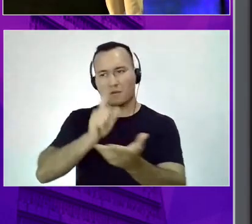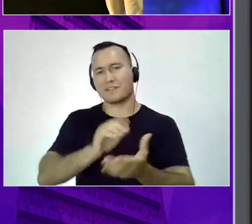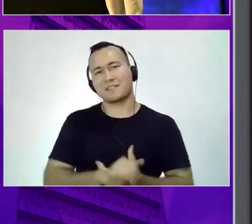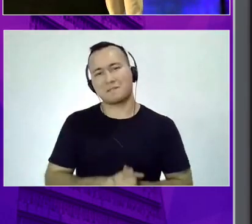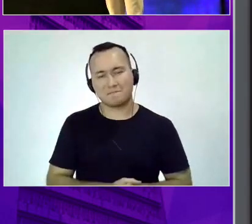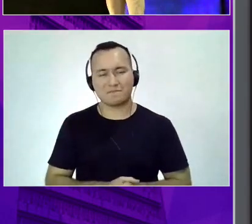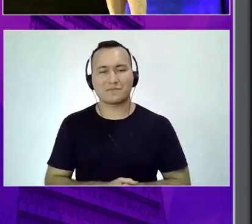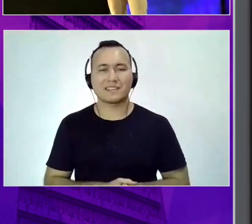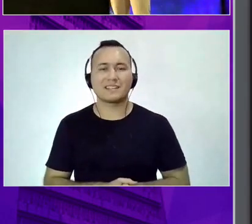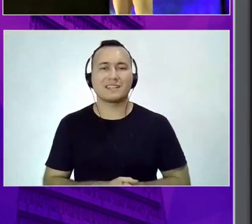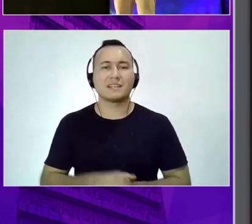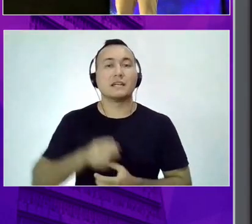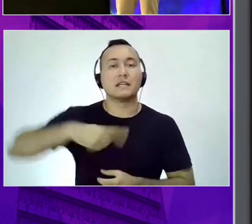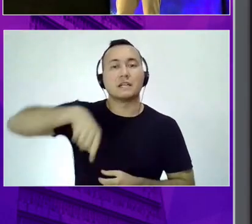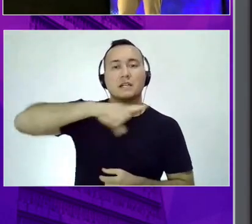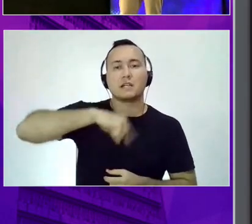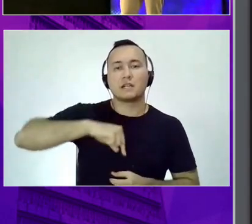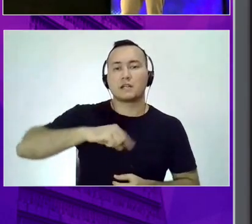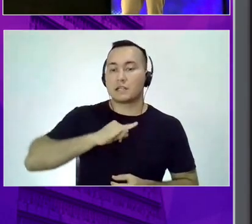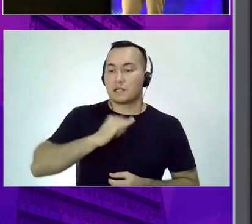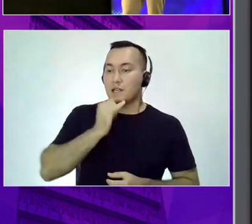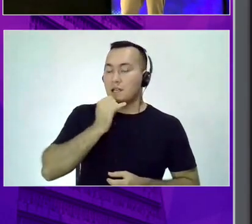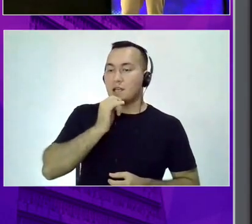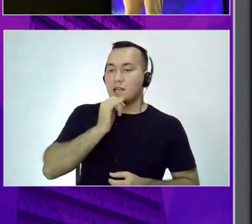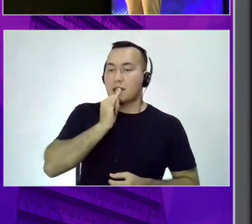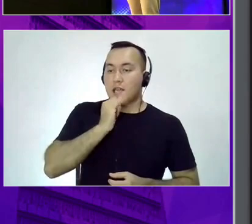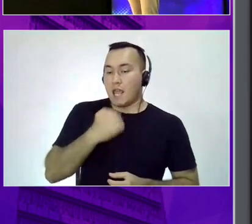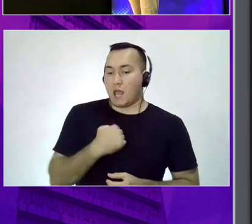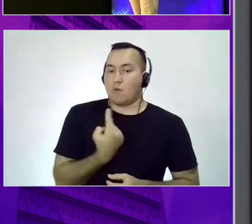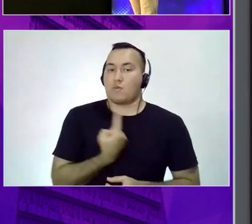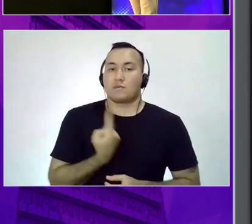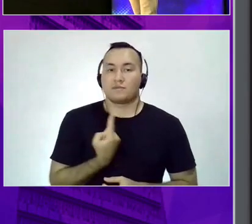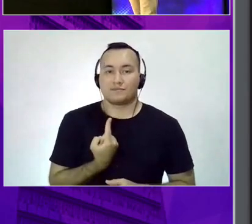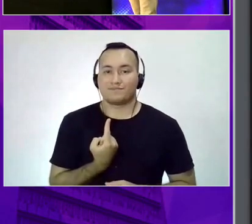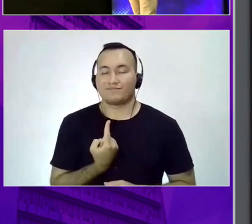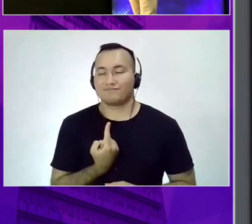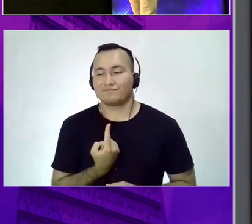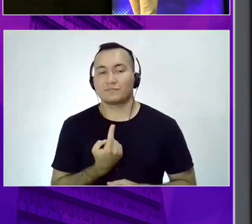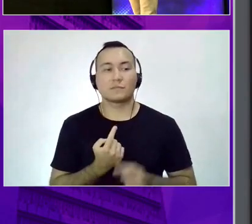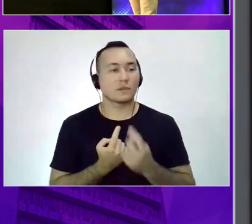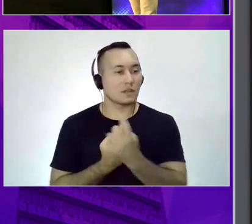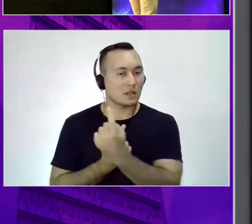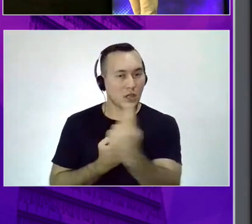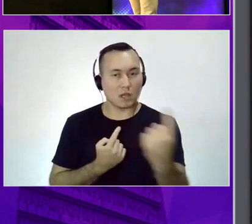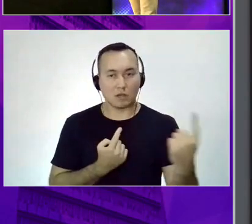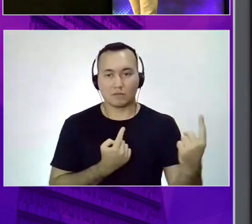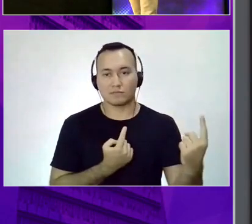fazer o trabalho sozinho se a gente não estivesse conectando com essas pessoas.